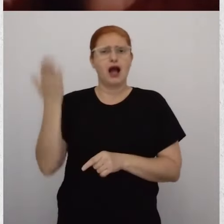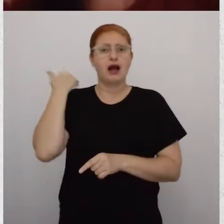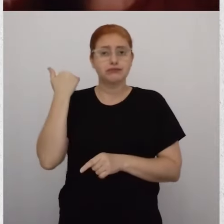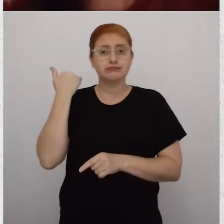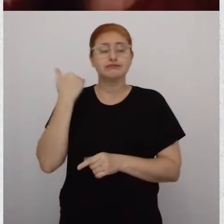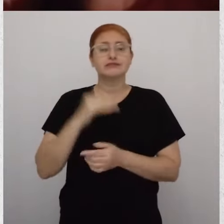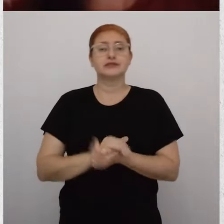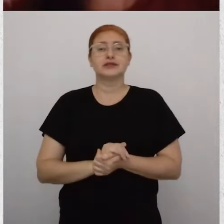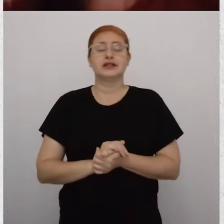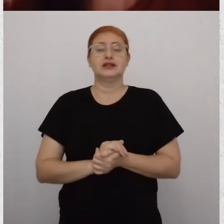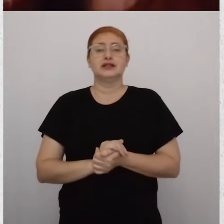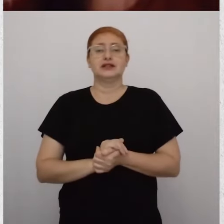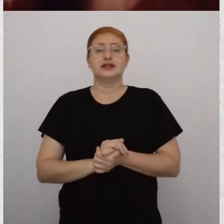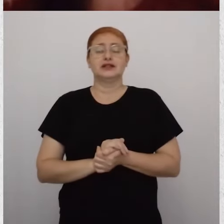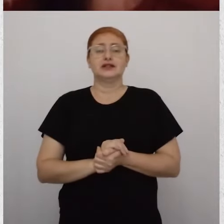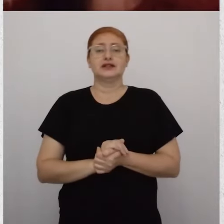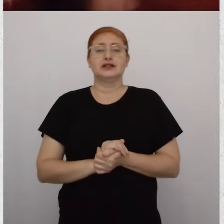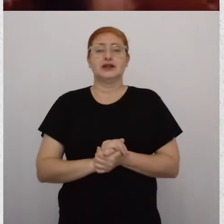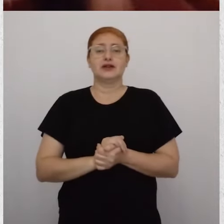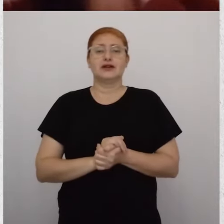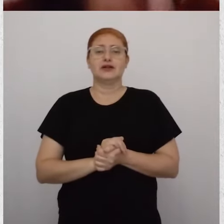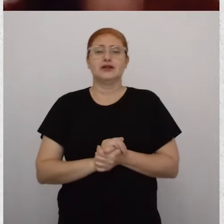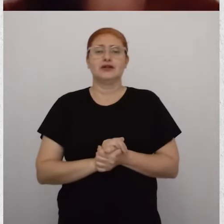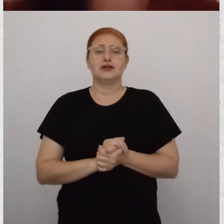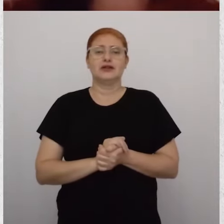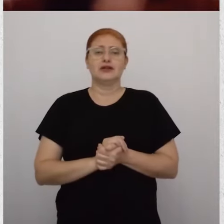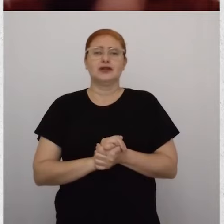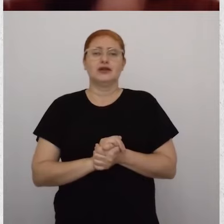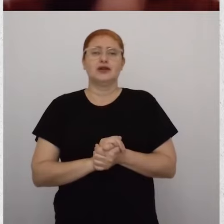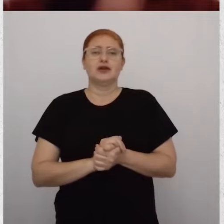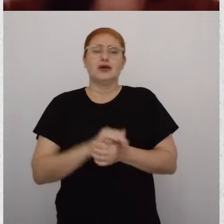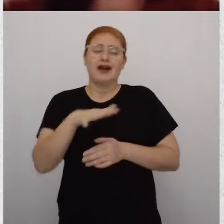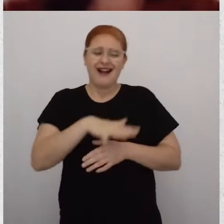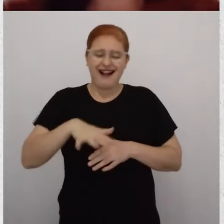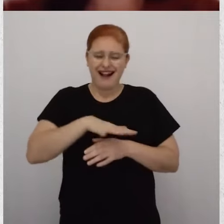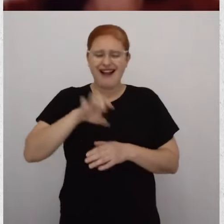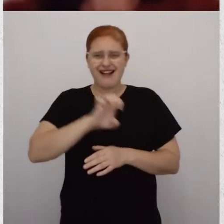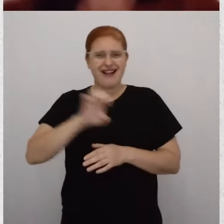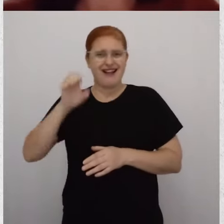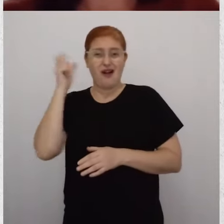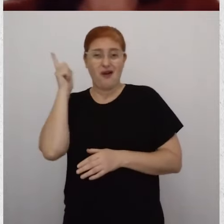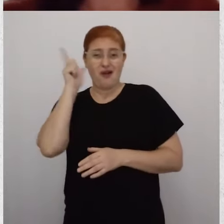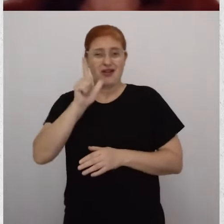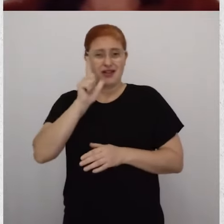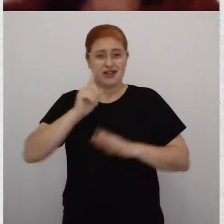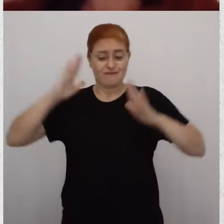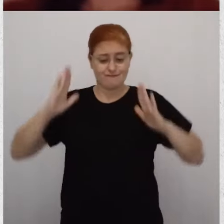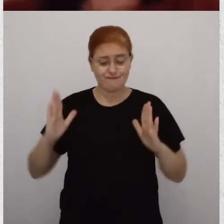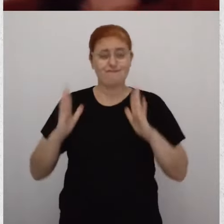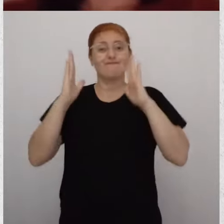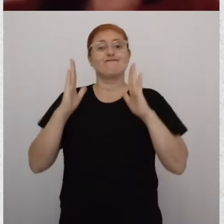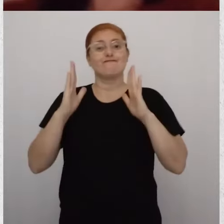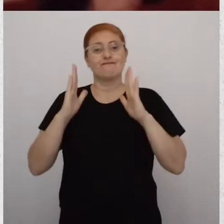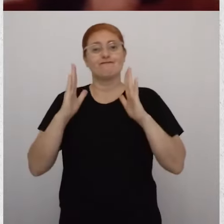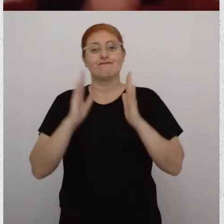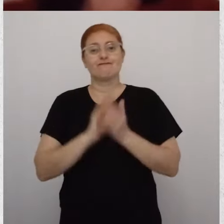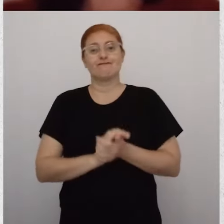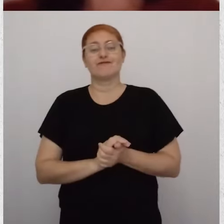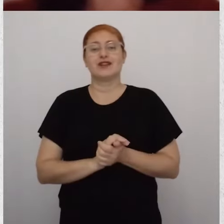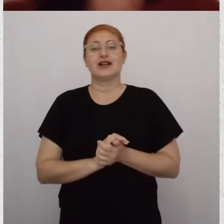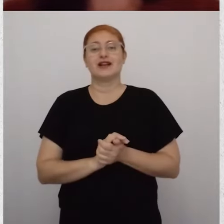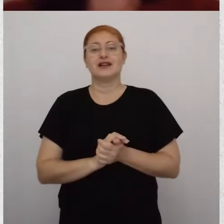a fragmentação, os motivos pelos quais o campo da esquerda não estava conseguindo enfrentar essa onda